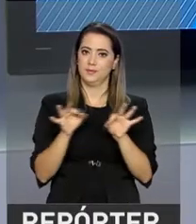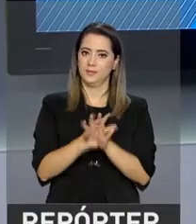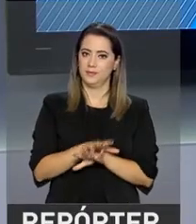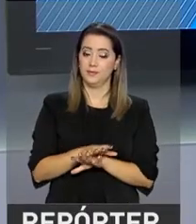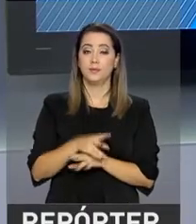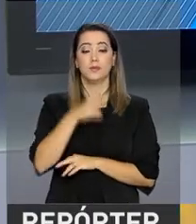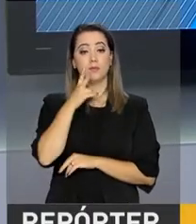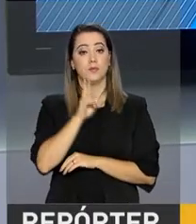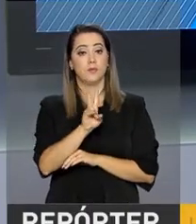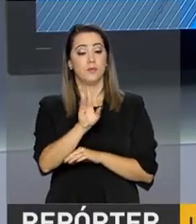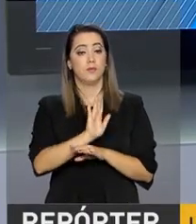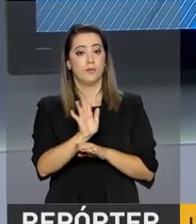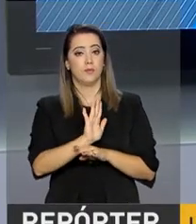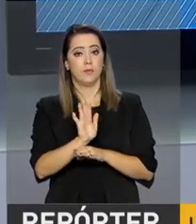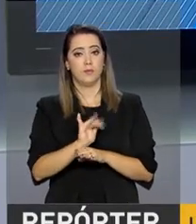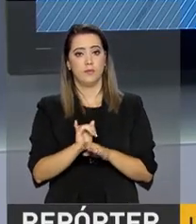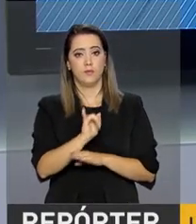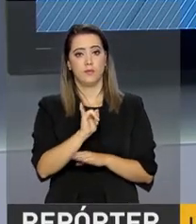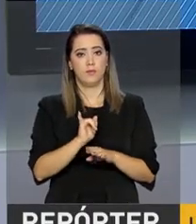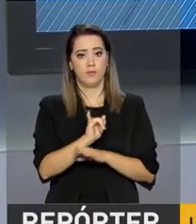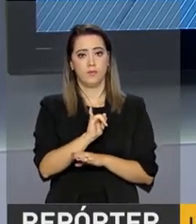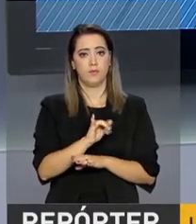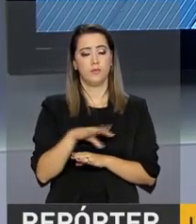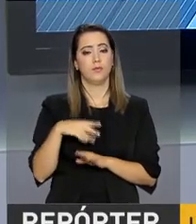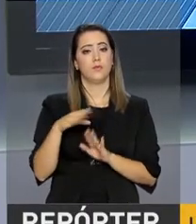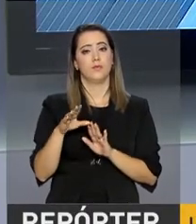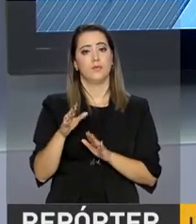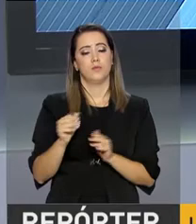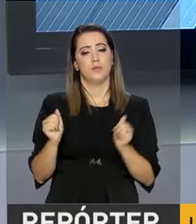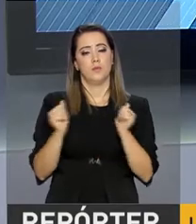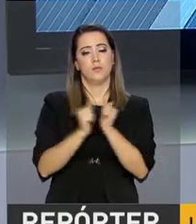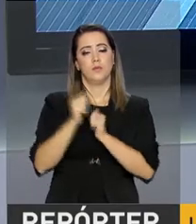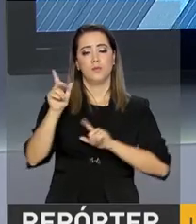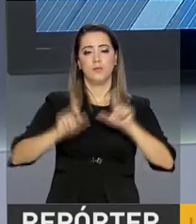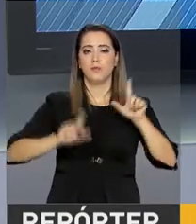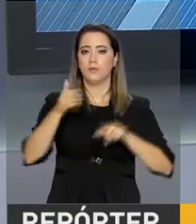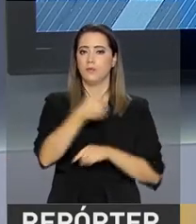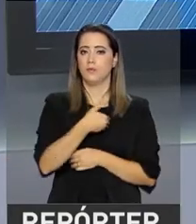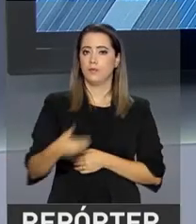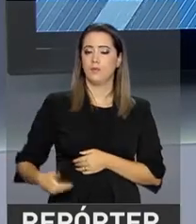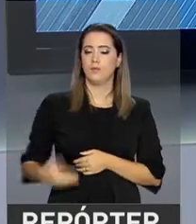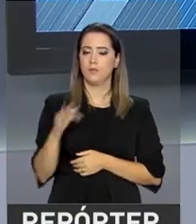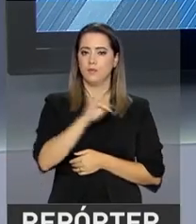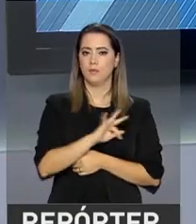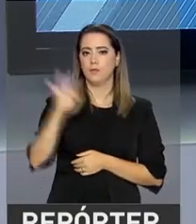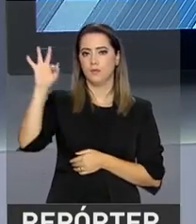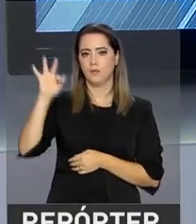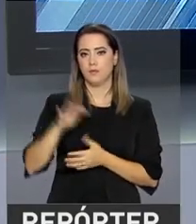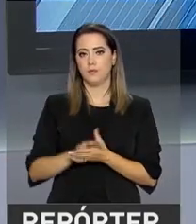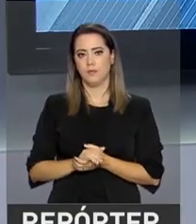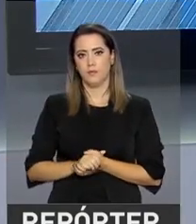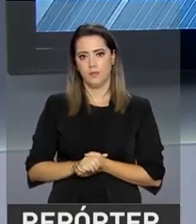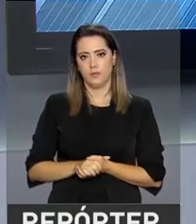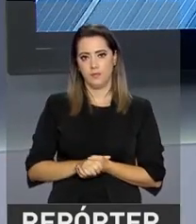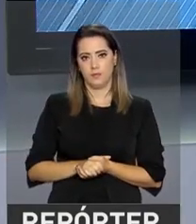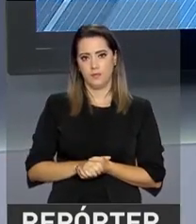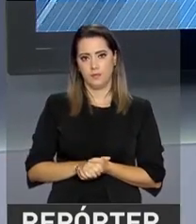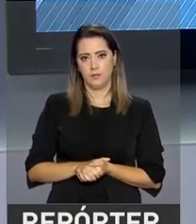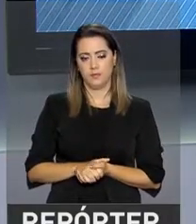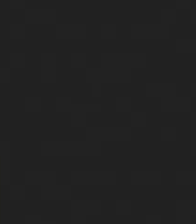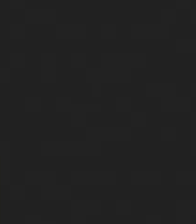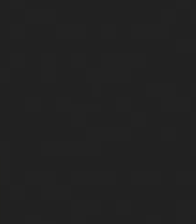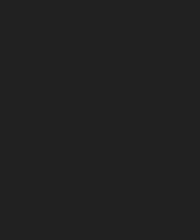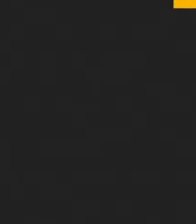por aqui você pode rever as reportagens no youtube continue com a gente aqui na nbr a tv do governo federal